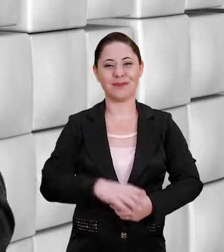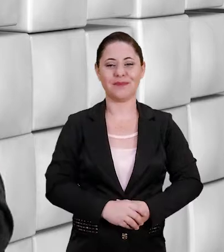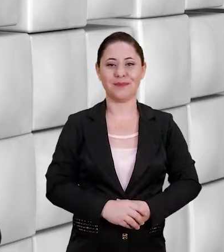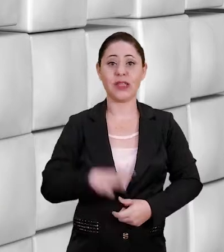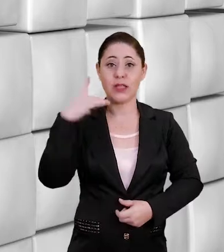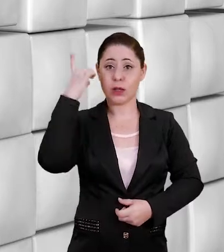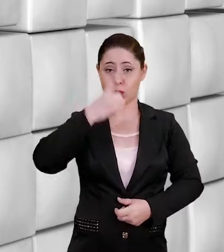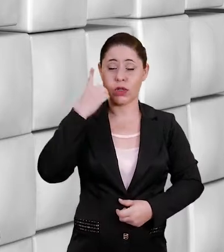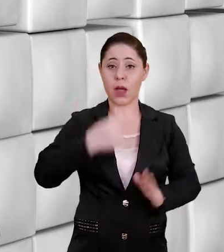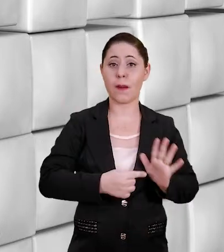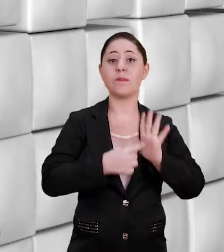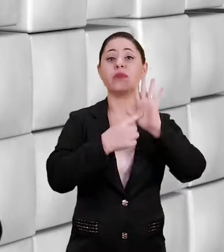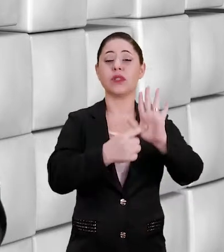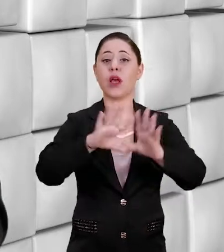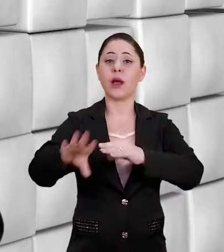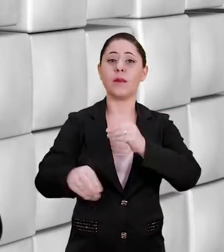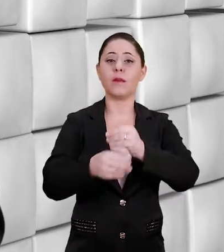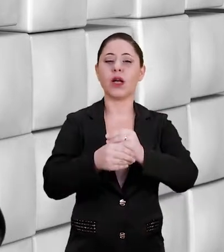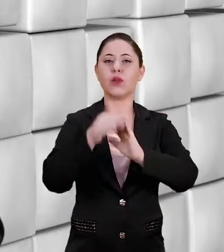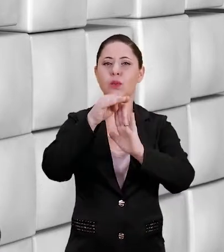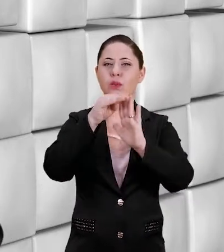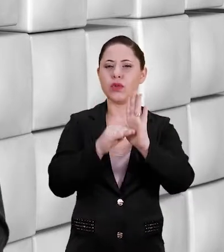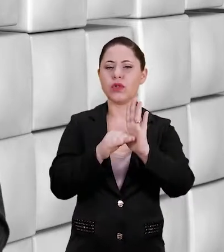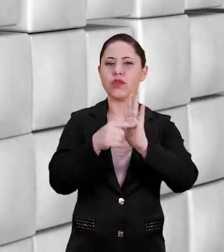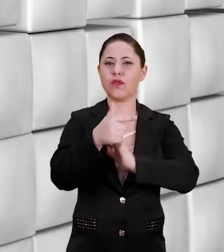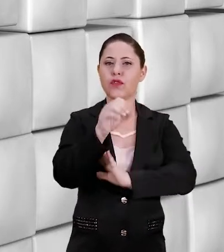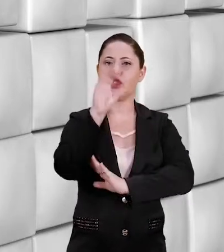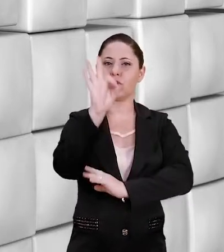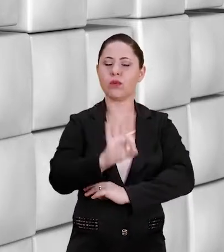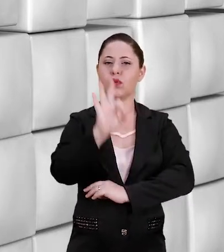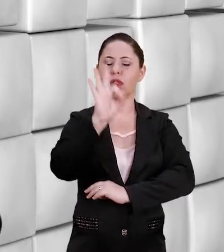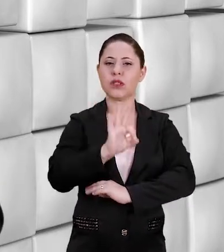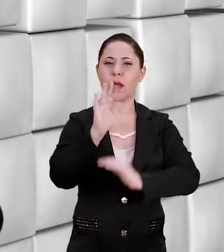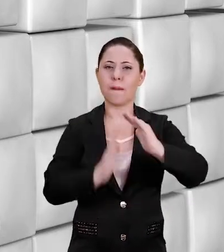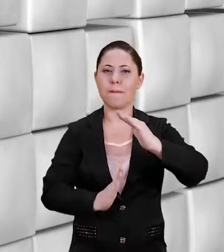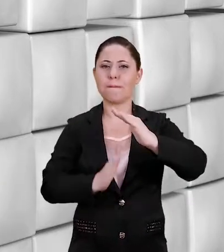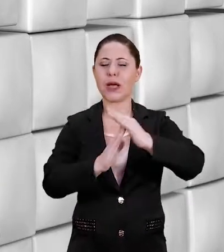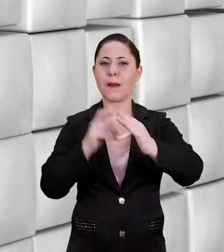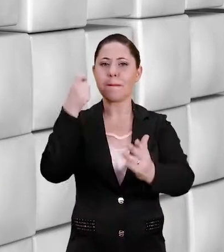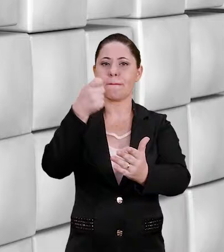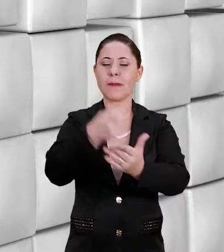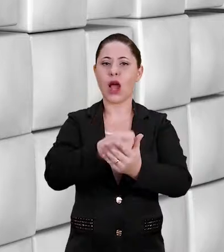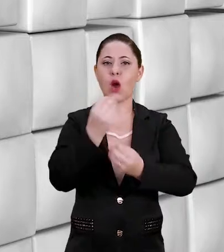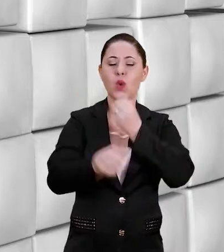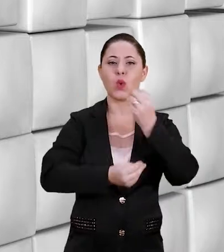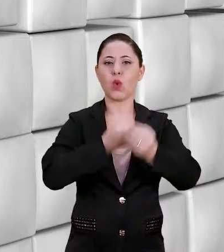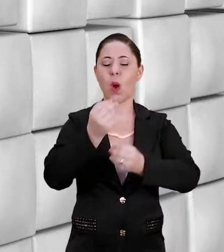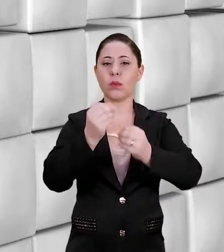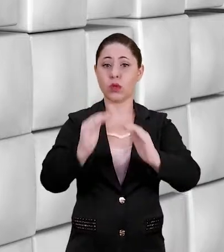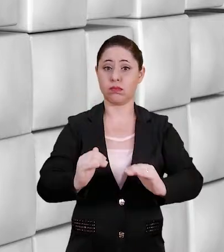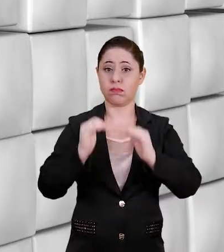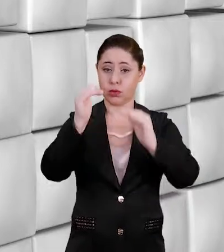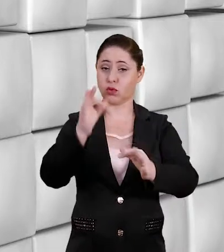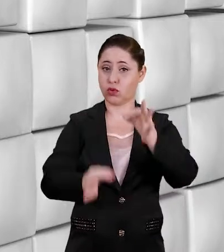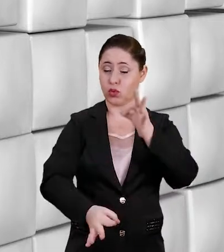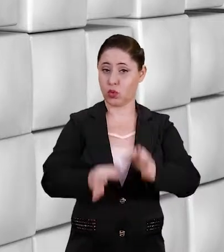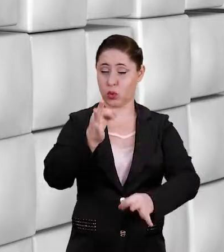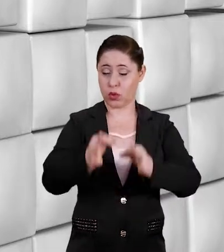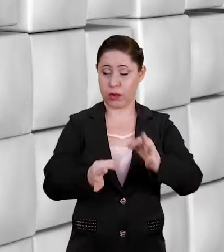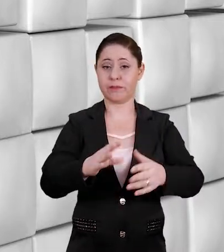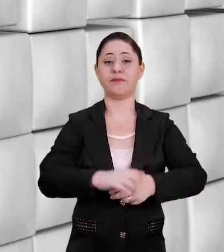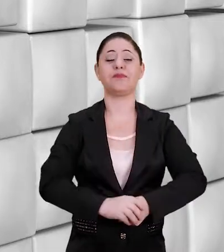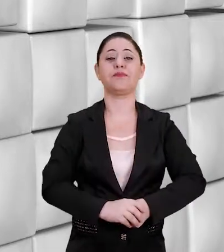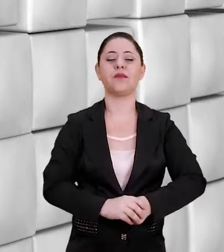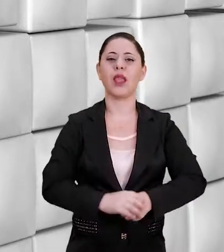Olá! Deputados apresentam emenda que reduz para 20% o máximo a ser pago como gratificação a juízes